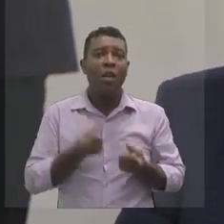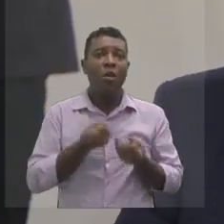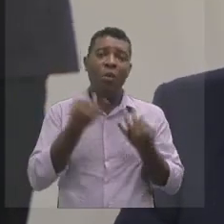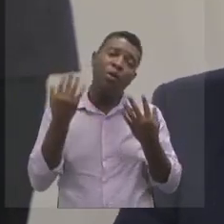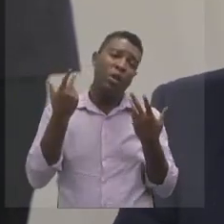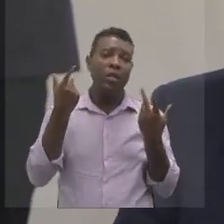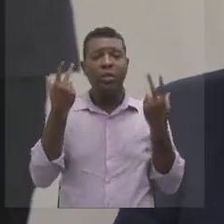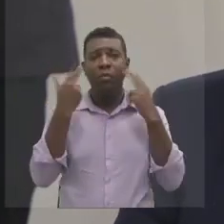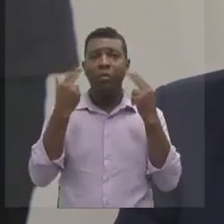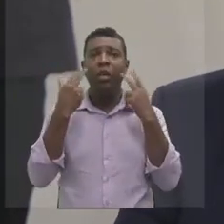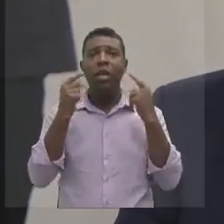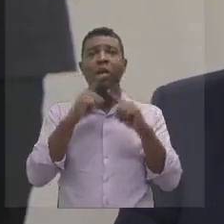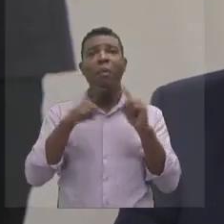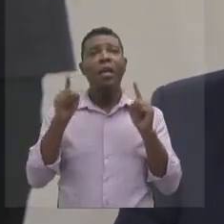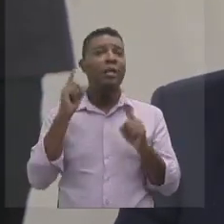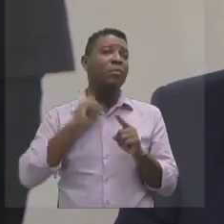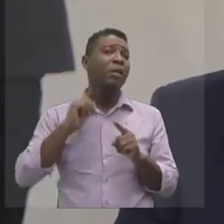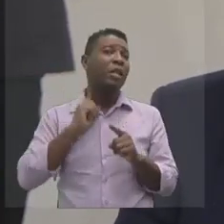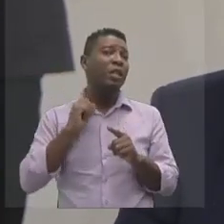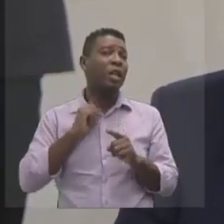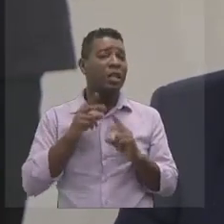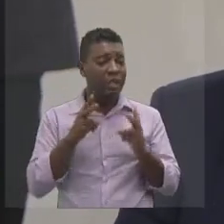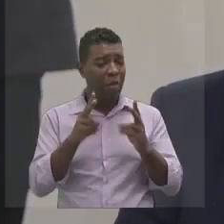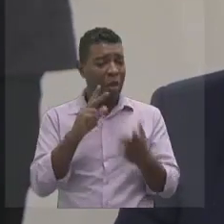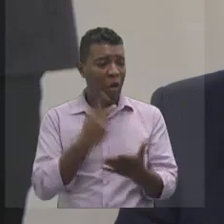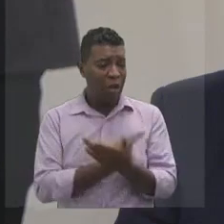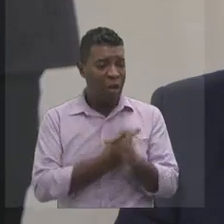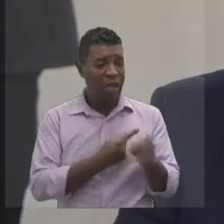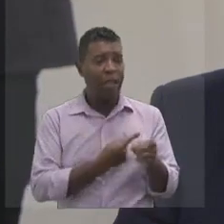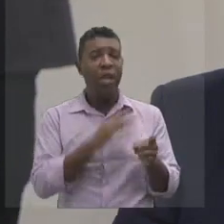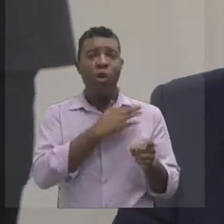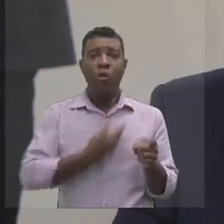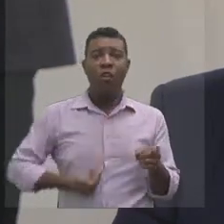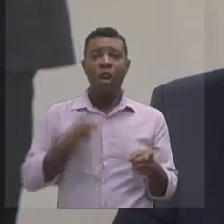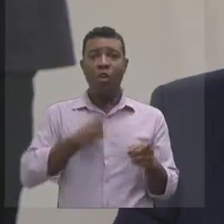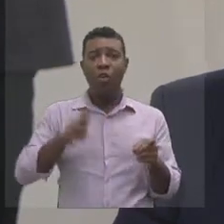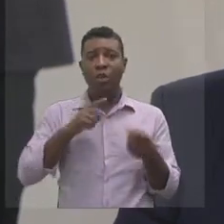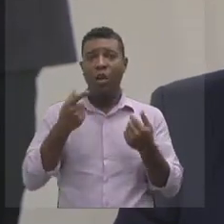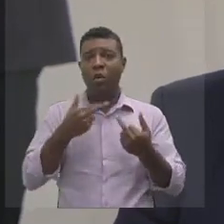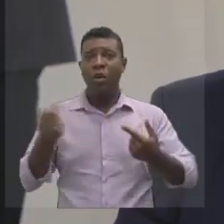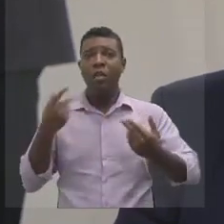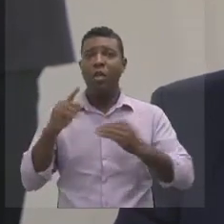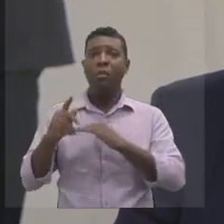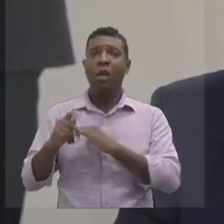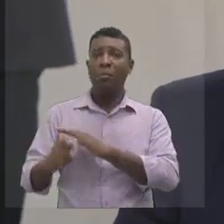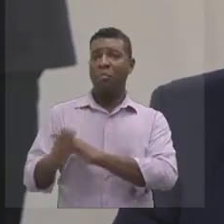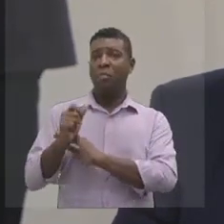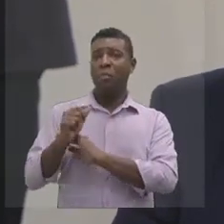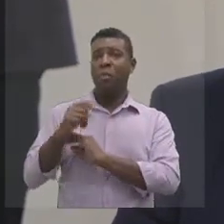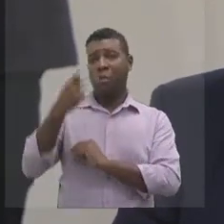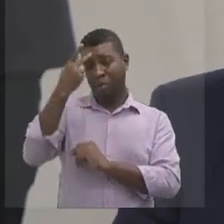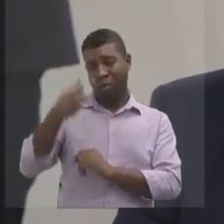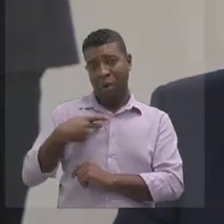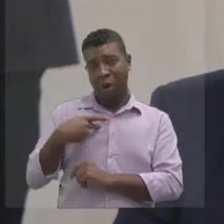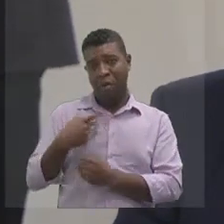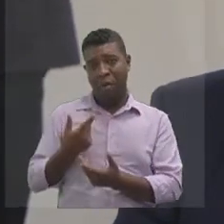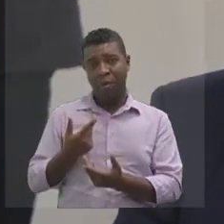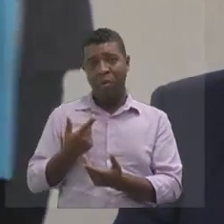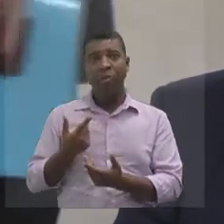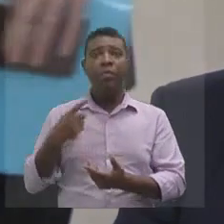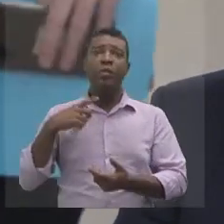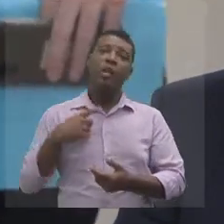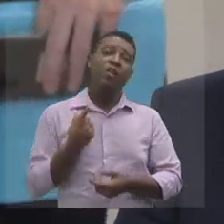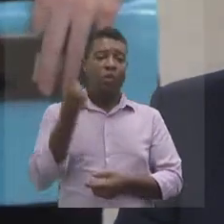é danado para governos utilizar recurso e benefício próprio né algum governo passado que passou por aqui também